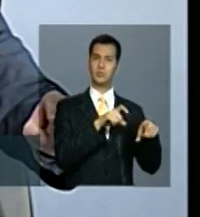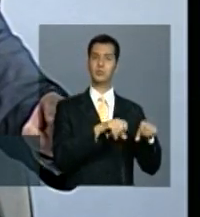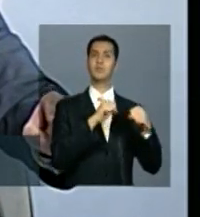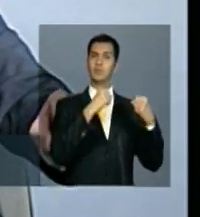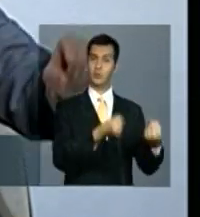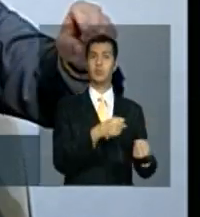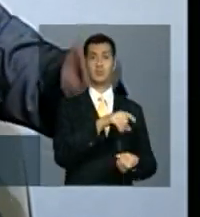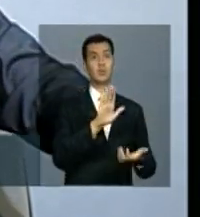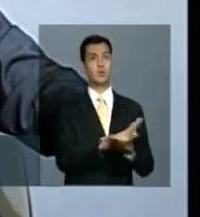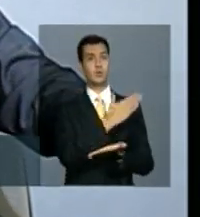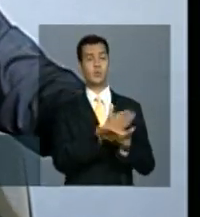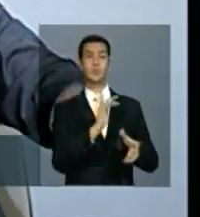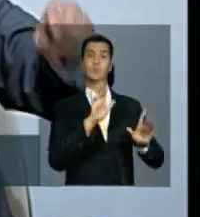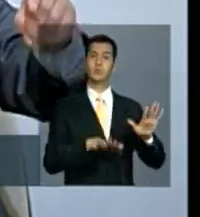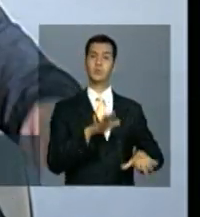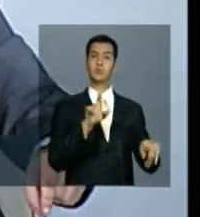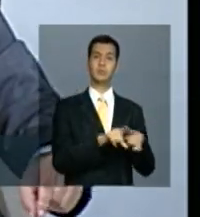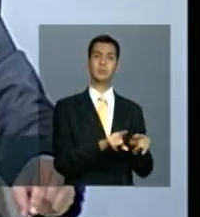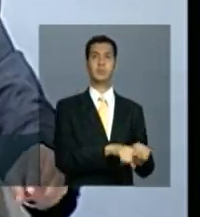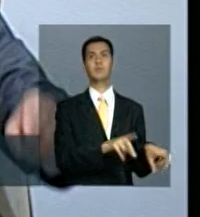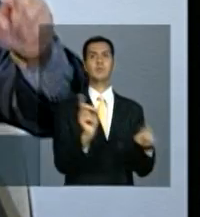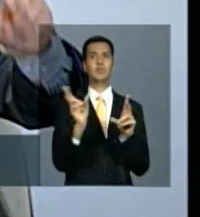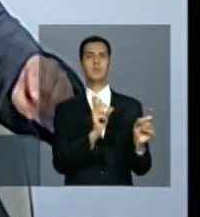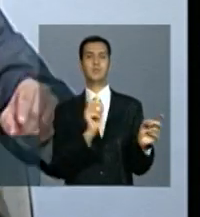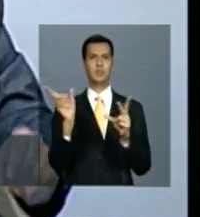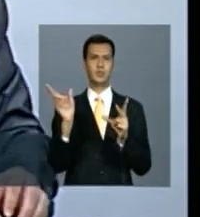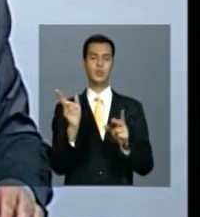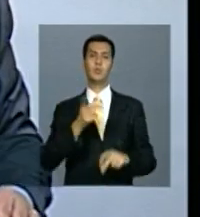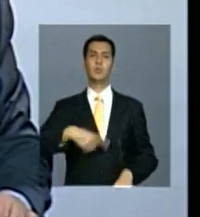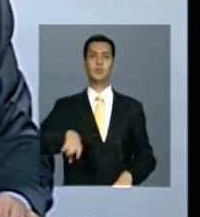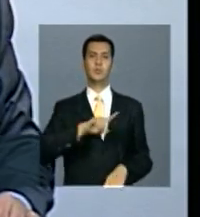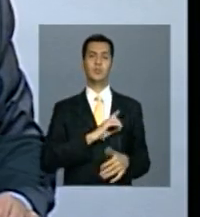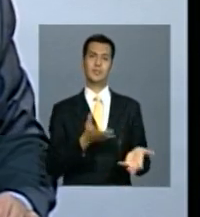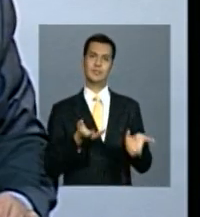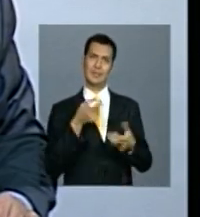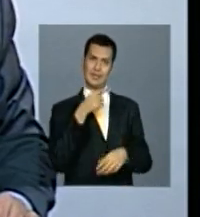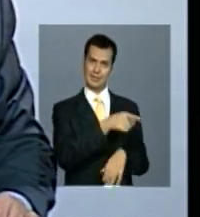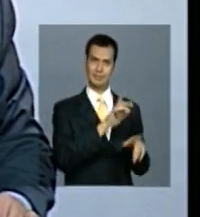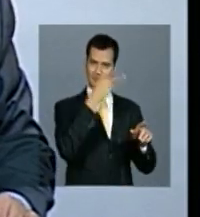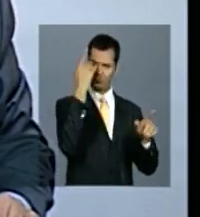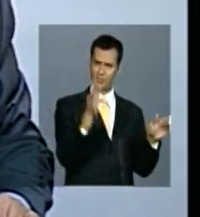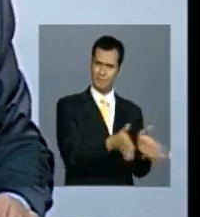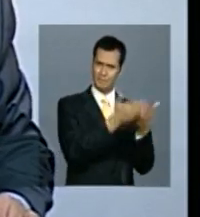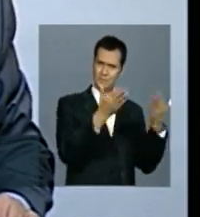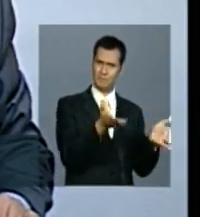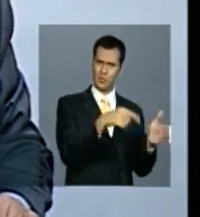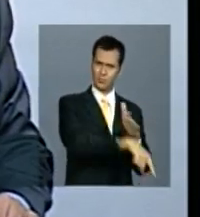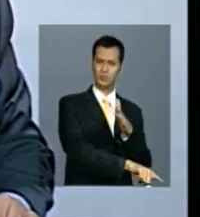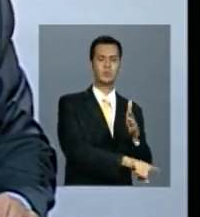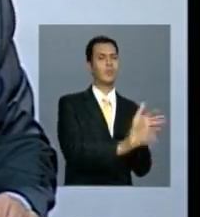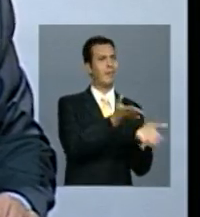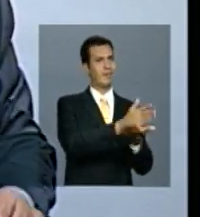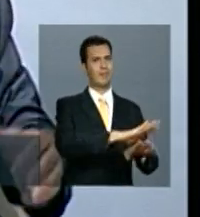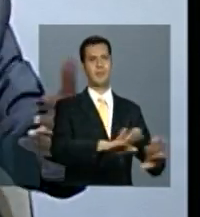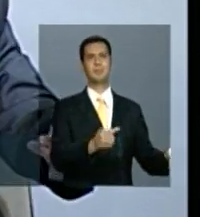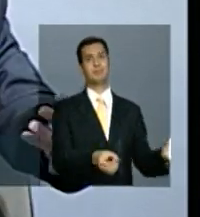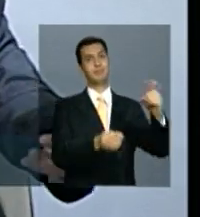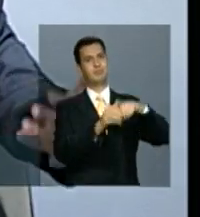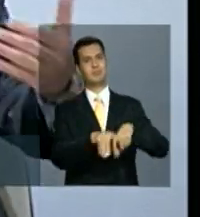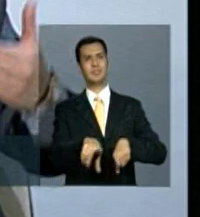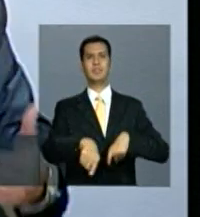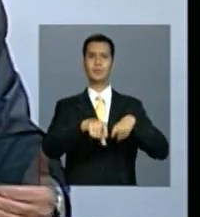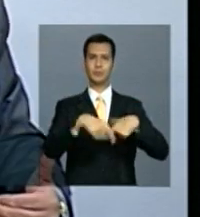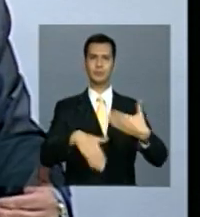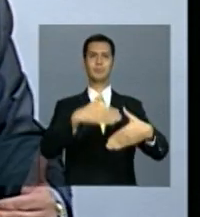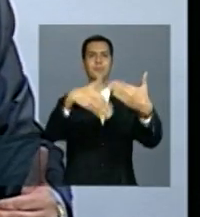exporta né o nosso desafio aqui a tirar da extrema pobreza colocar nesse circuito né então eh eh nós estamos Como eu